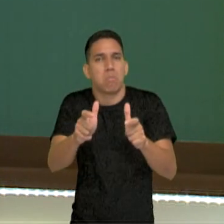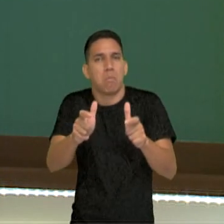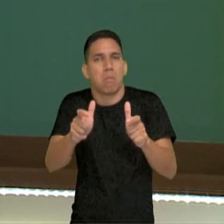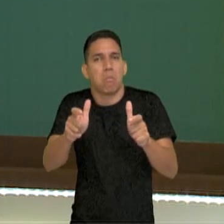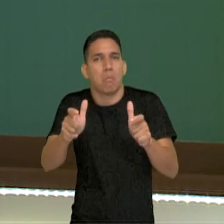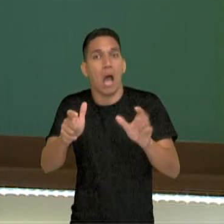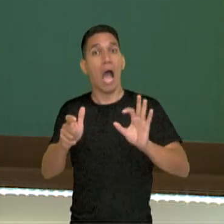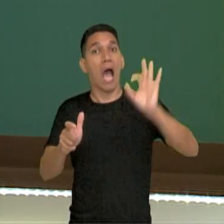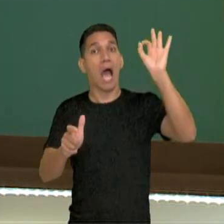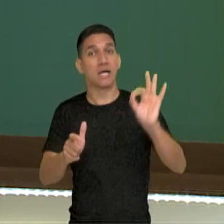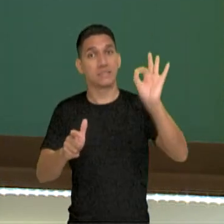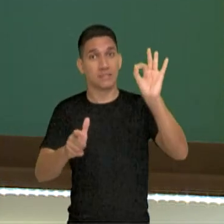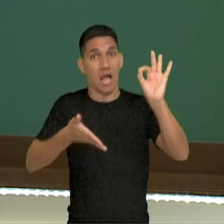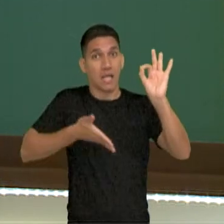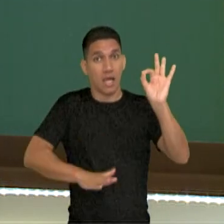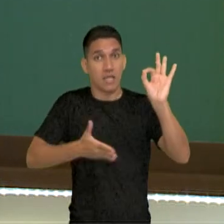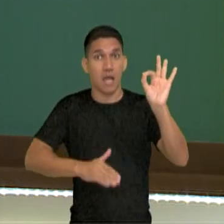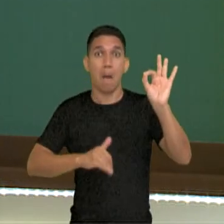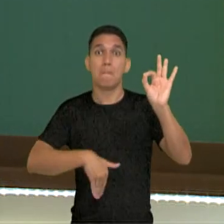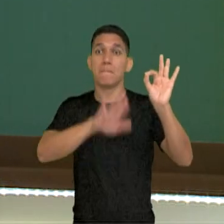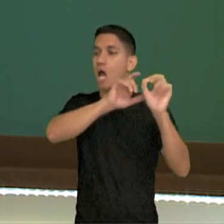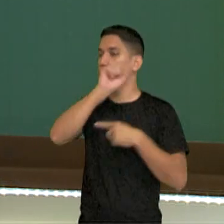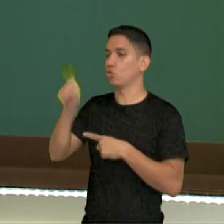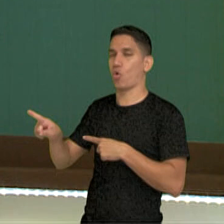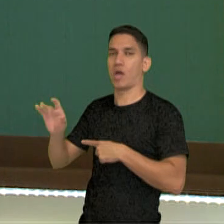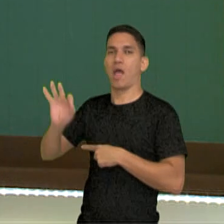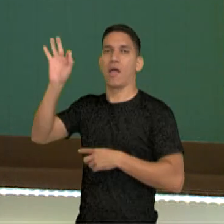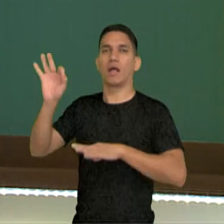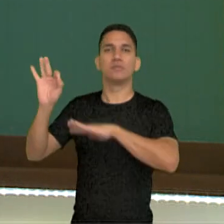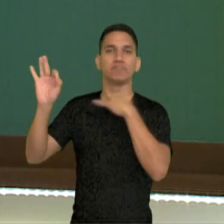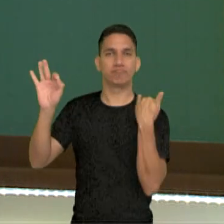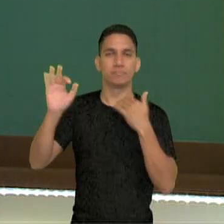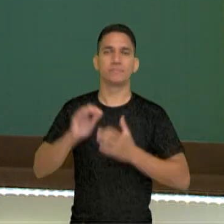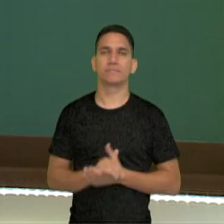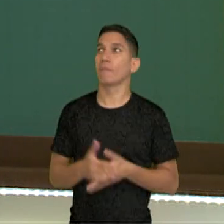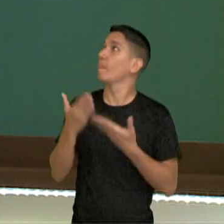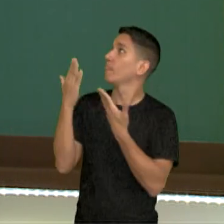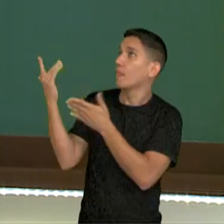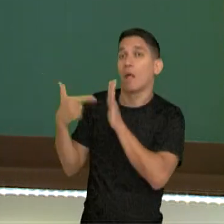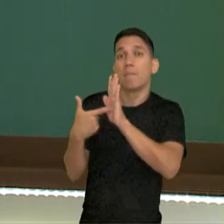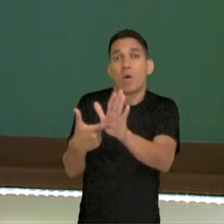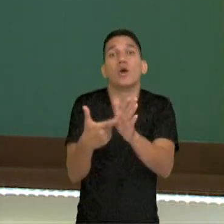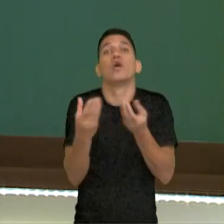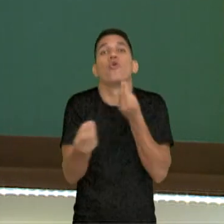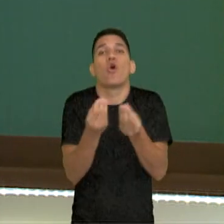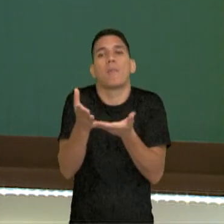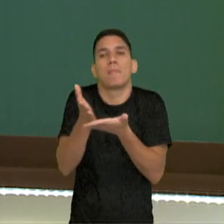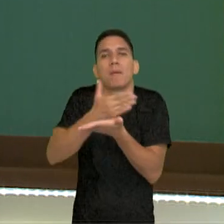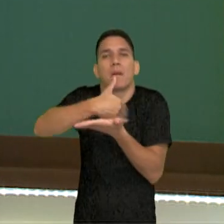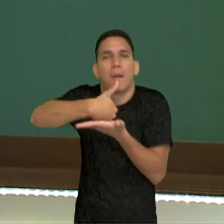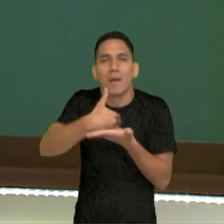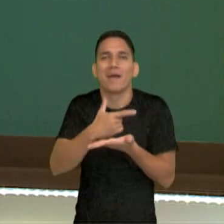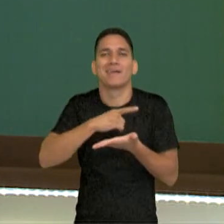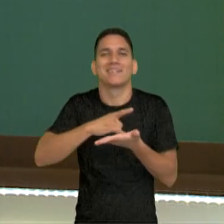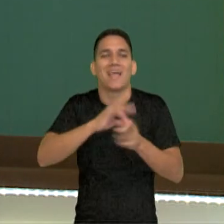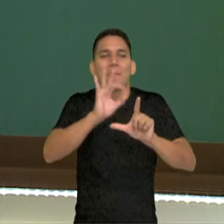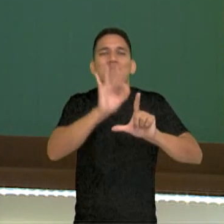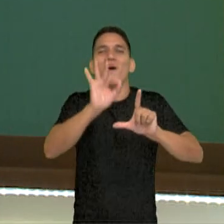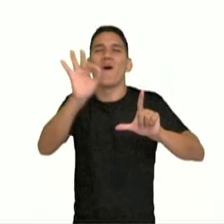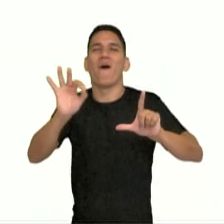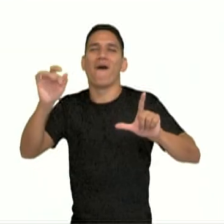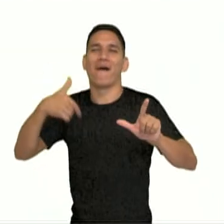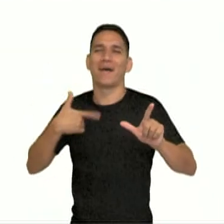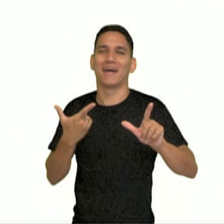de natalidade ainda são mais elevadas do que de mortalidade. E aqui nós temos a distribuição em porcentagem. Então,